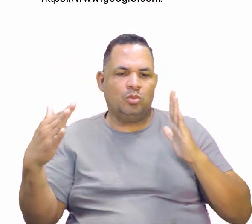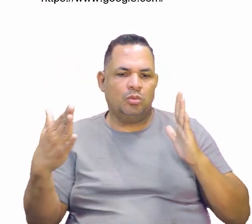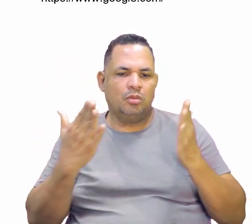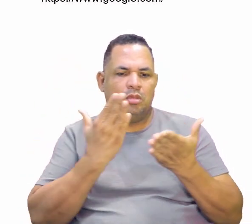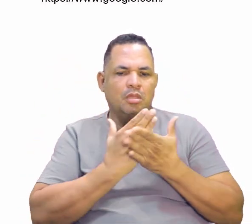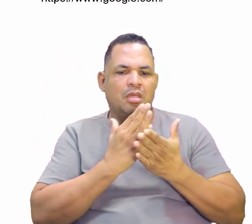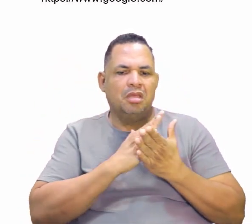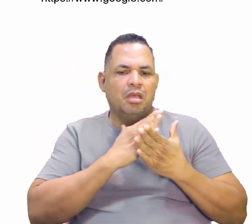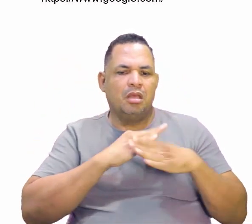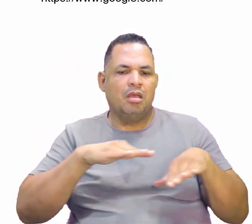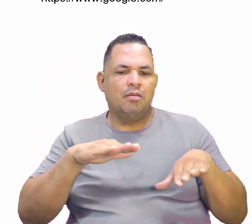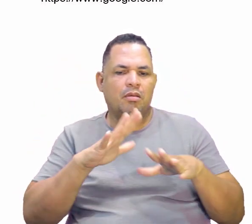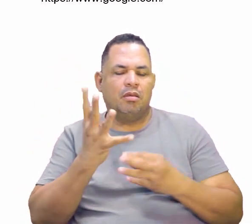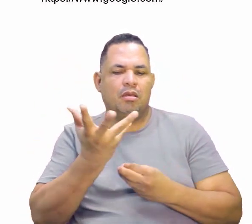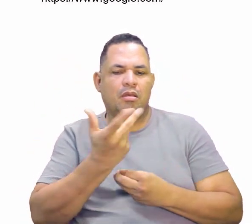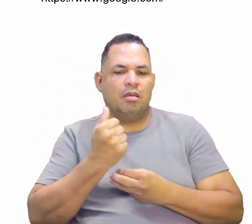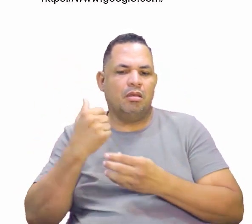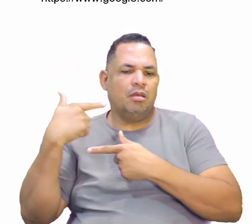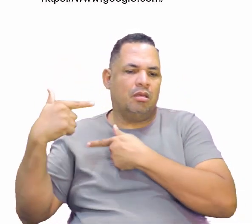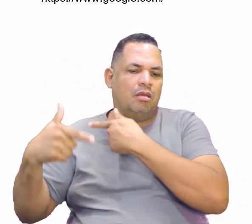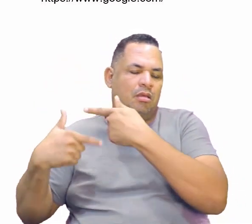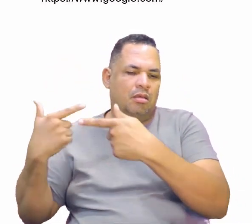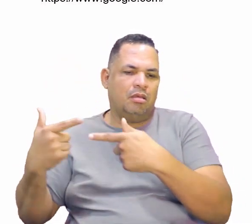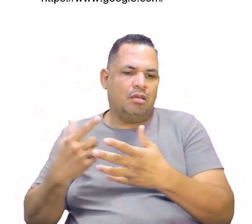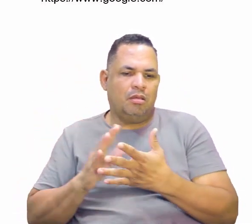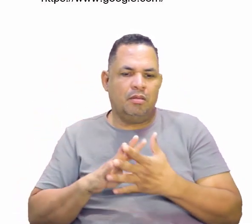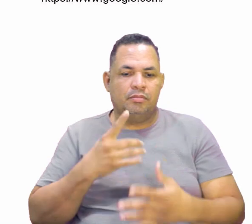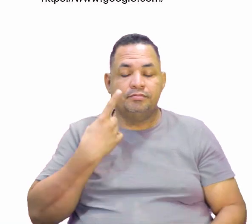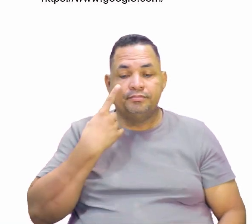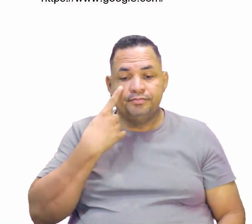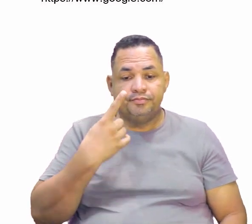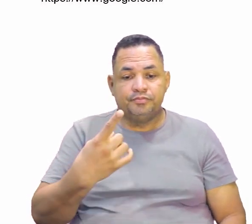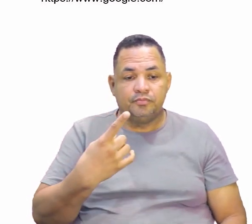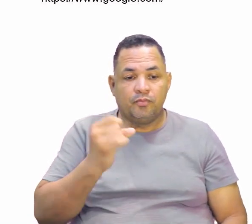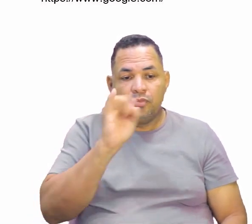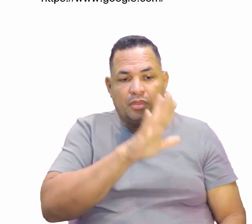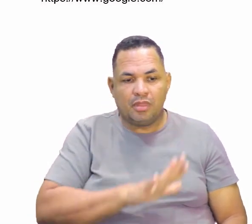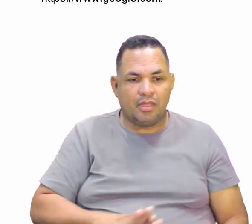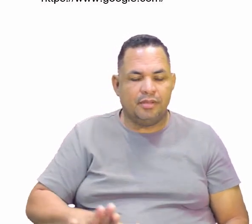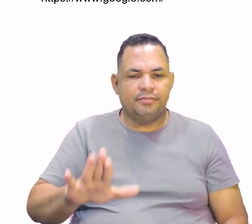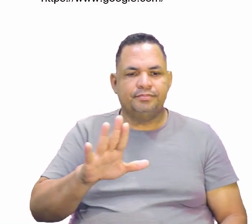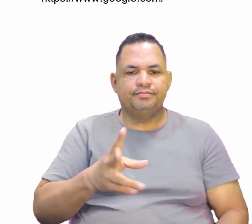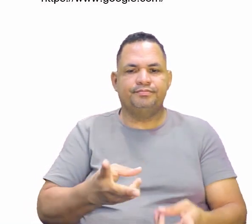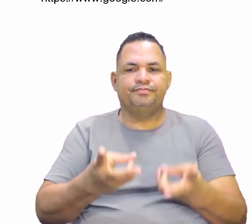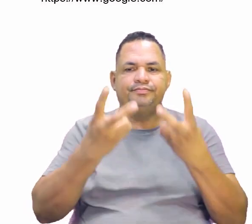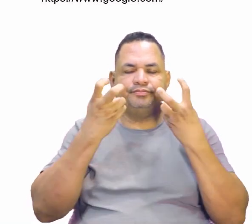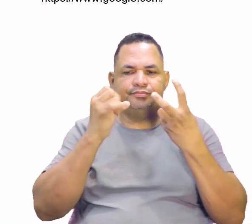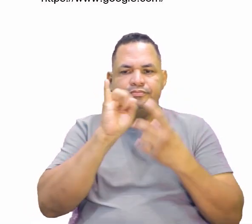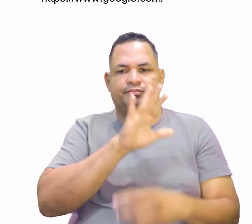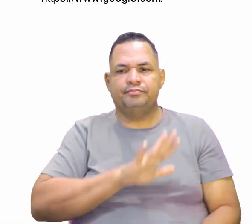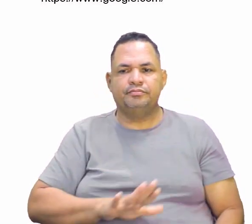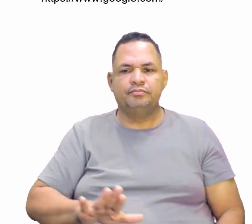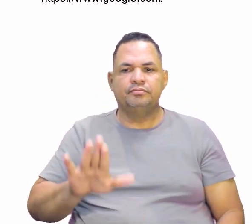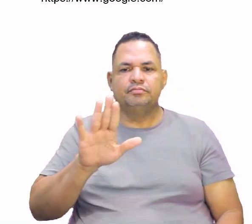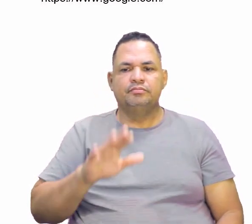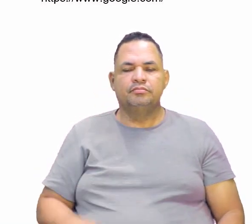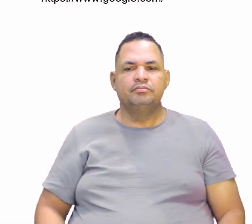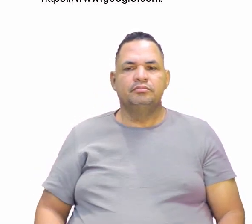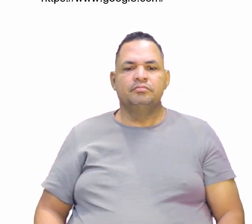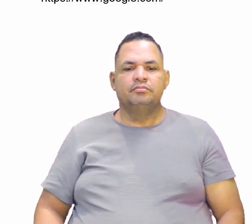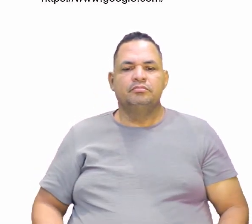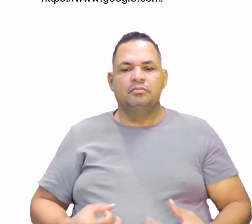arte tradicional. E aí você consegue observar isso através das imagens. Olha aqui, para fazer